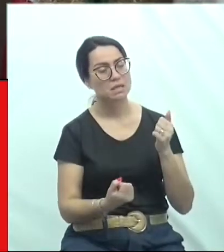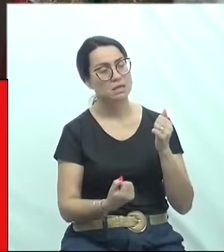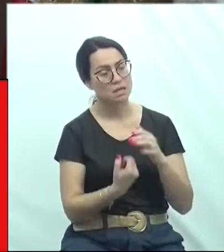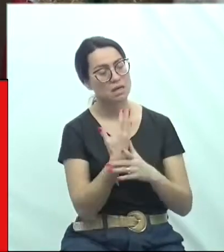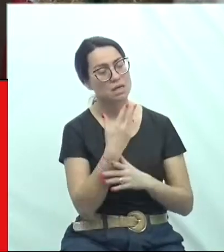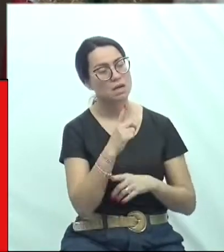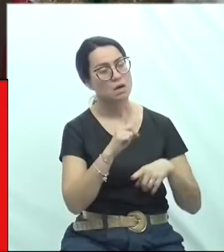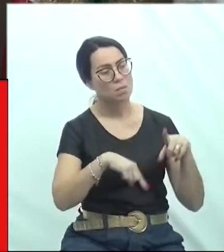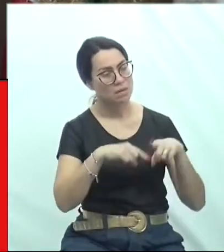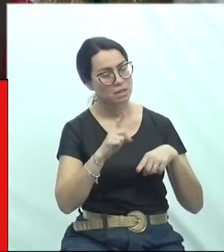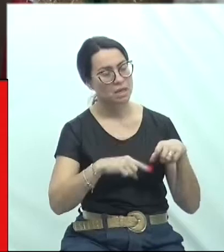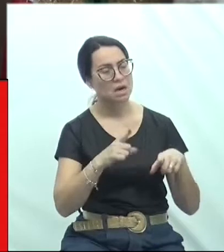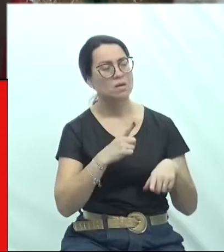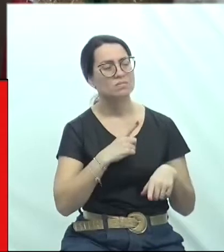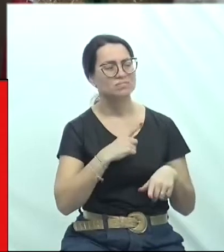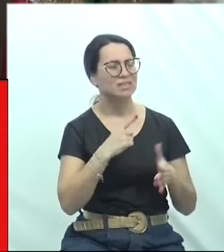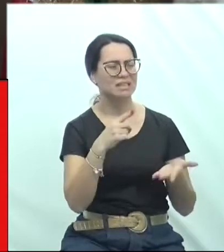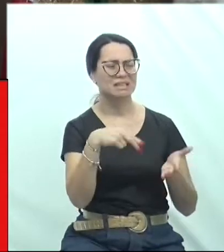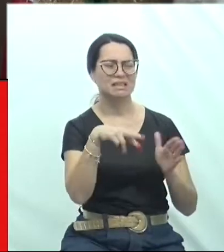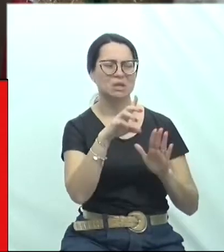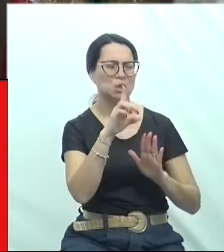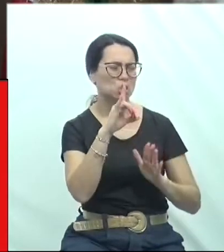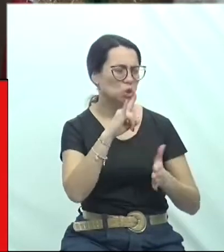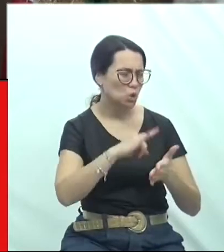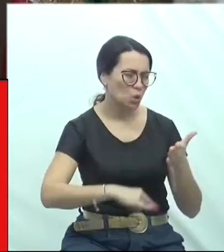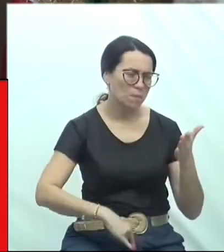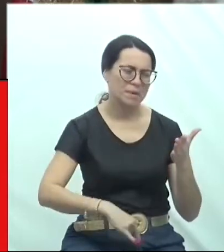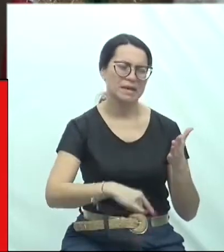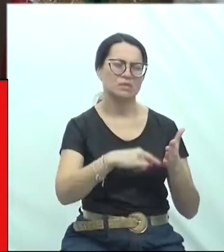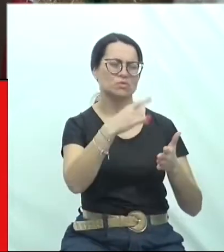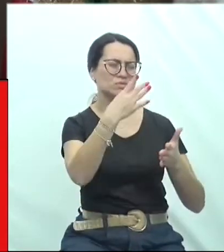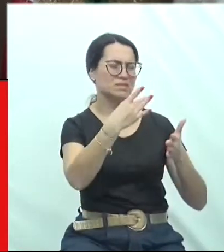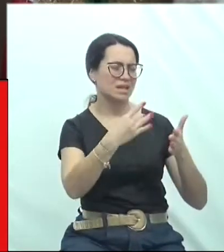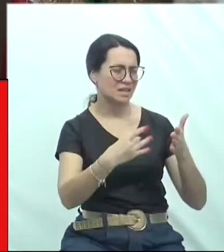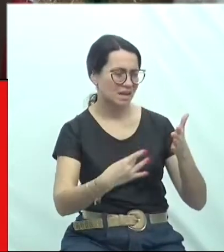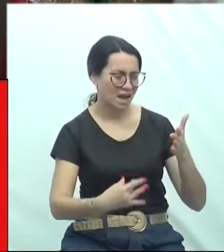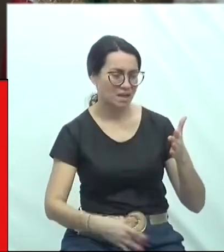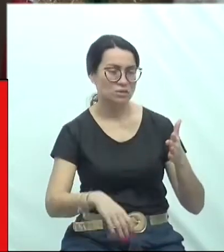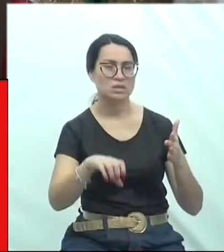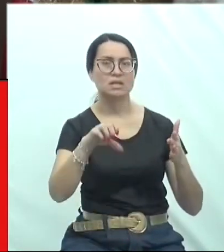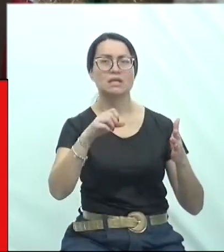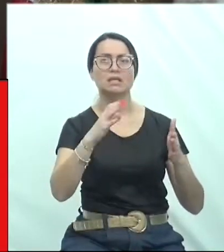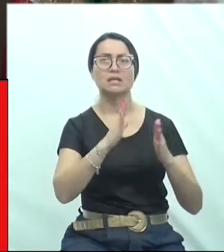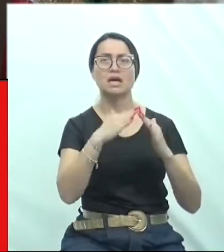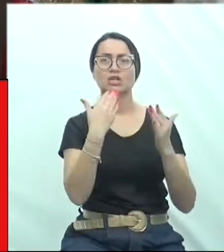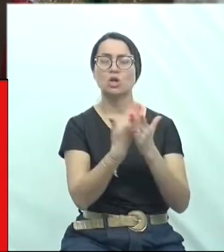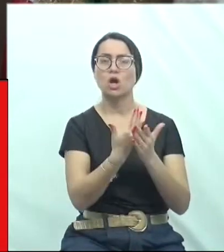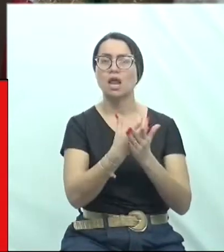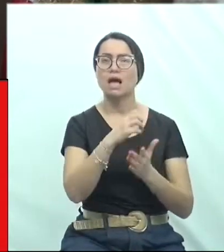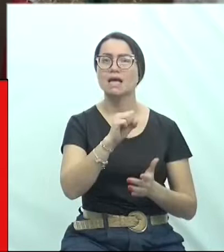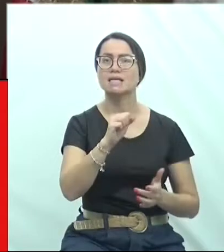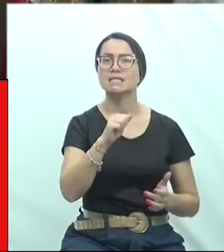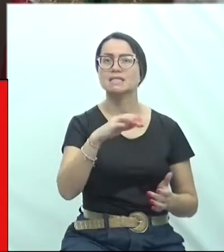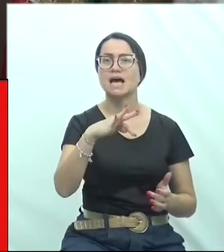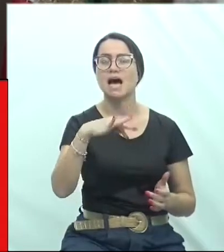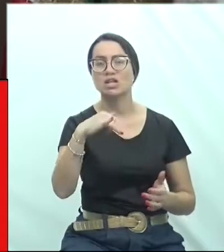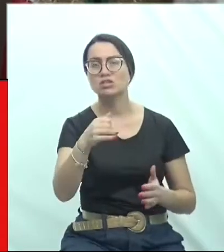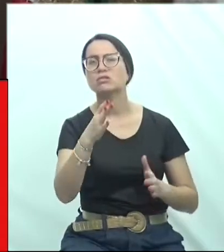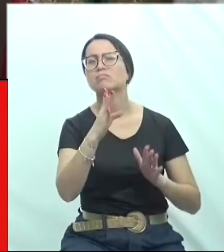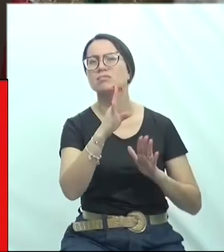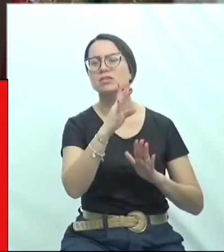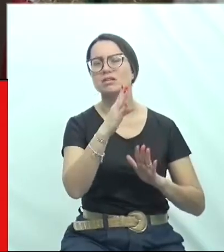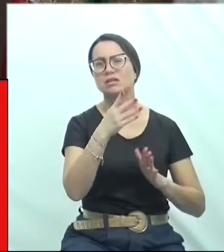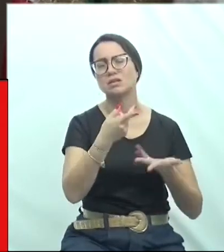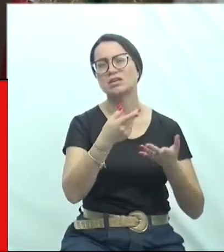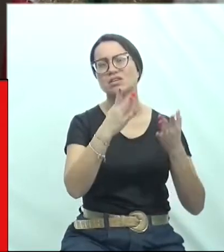tem laudos da escola técnica, da SATIC, que é uma escola reconhecida no município de Criciúma,